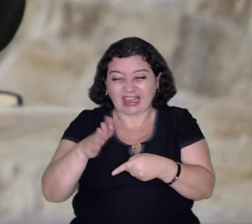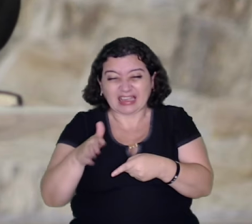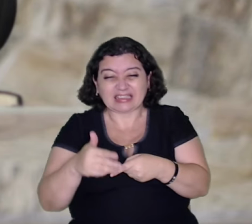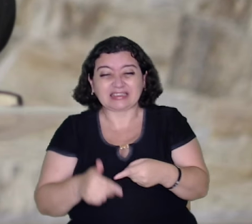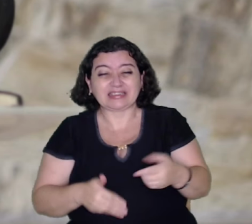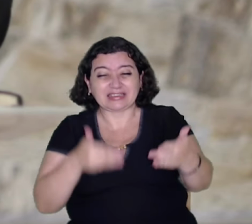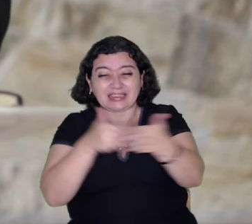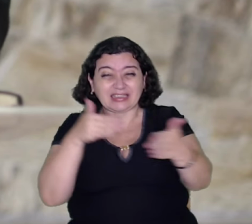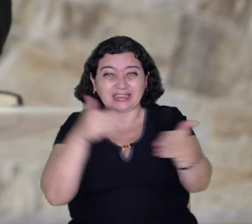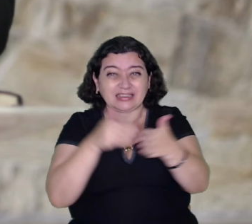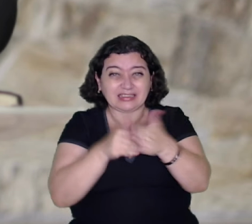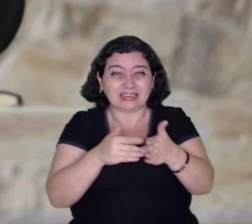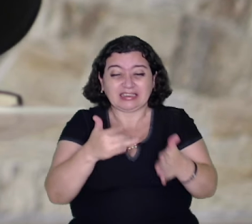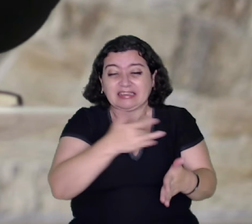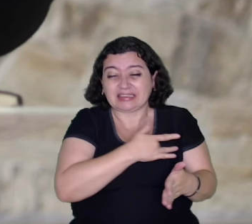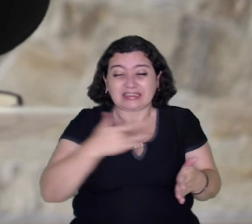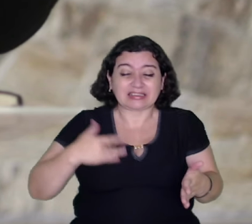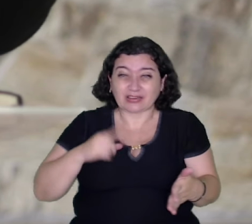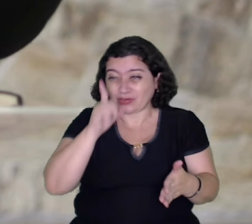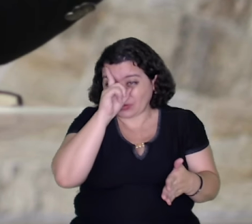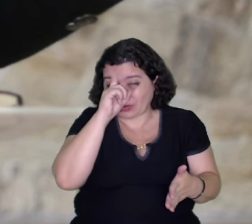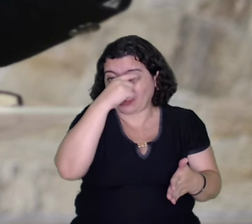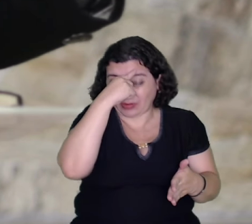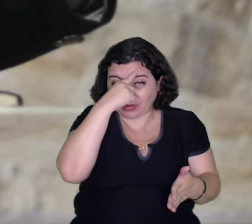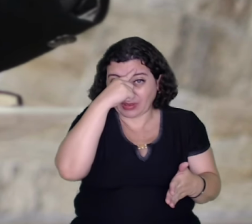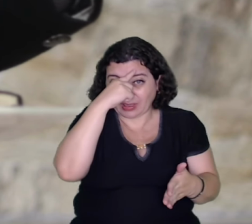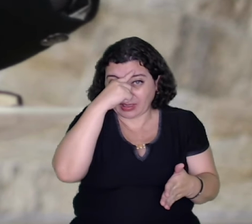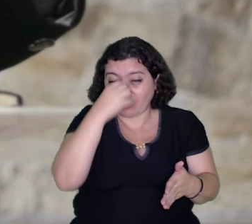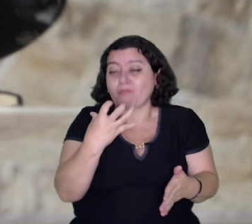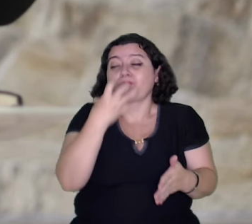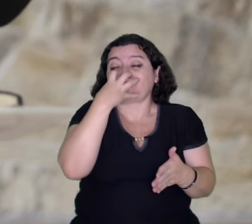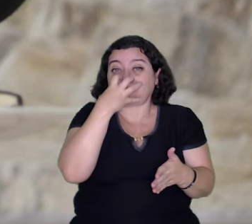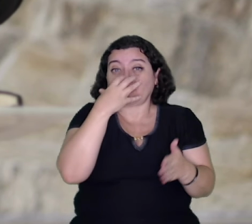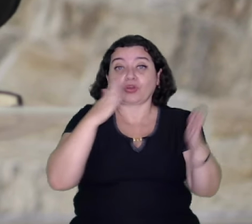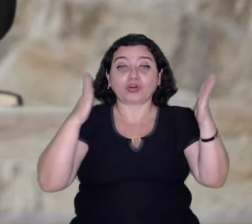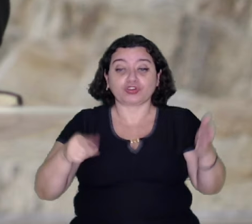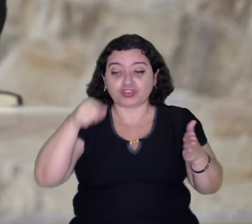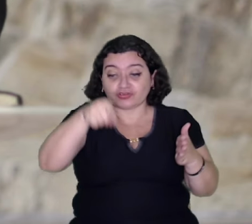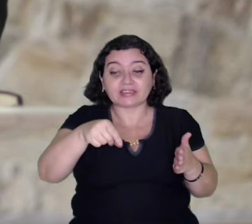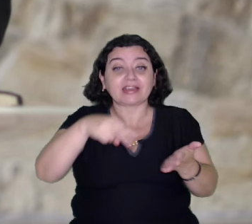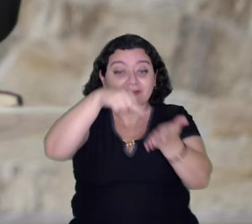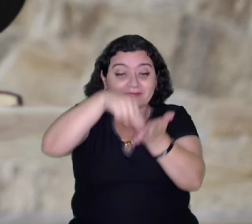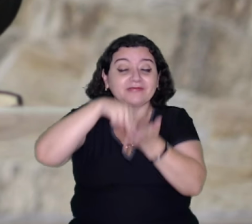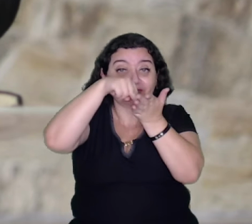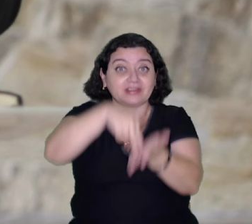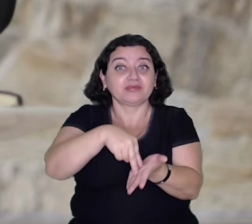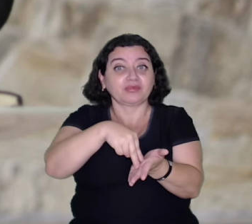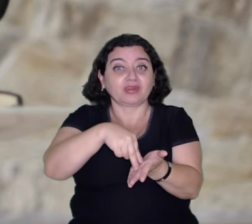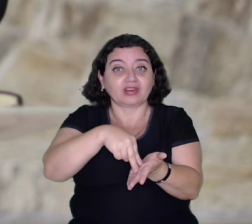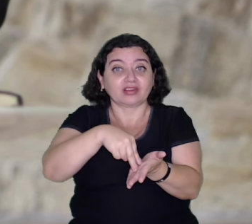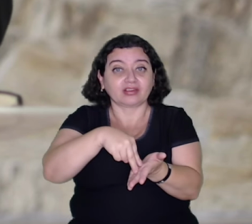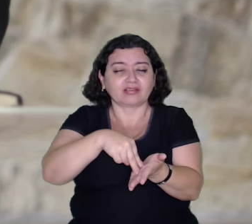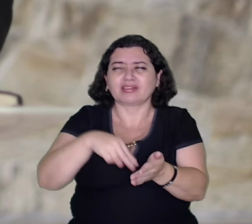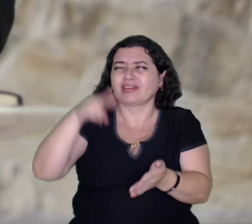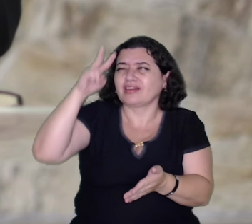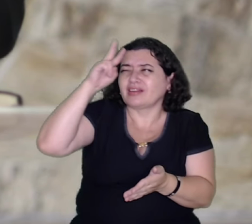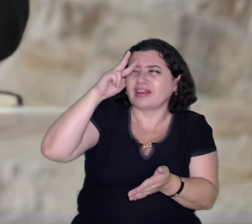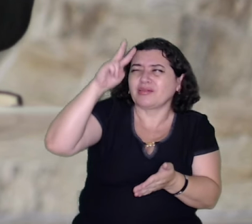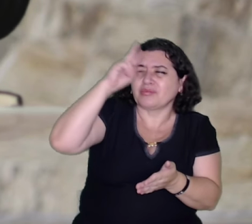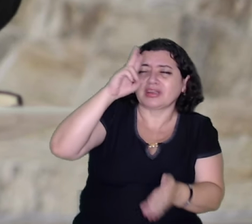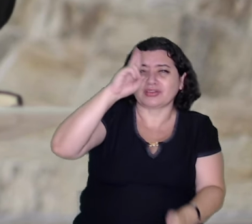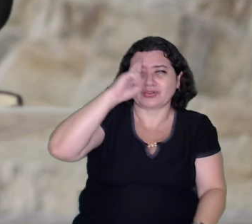vezes foi até internado, às vezes até, queridos, entubado. Mas hoje você está aí, você está lembrando do